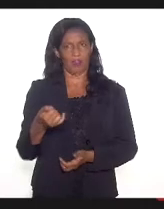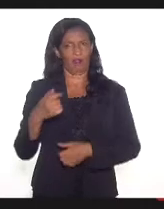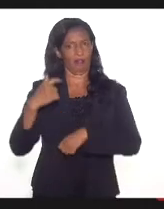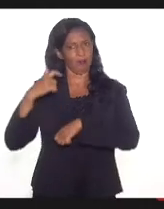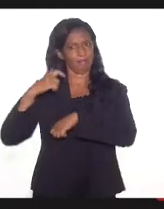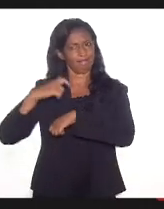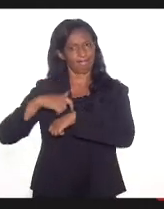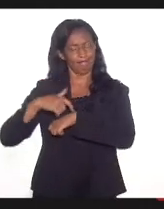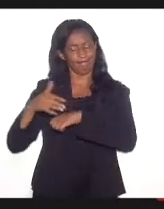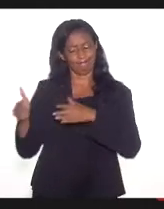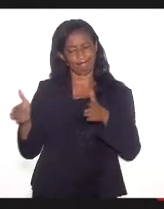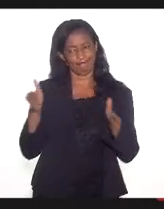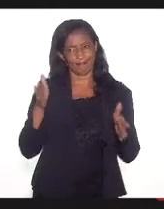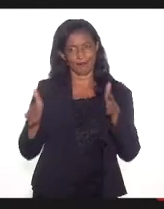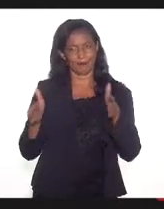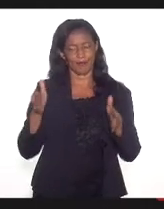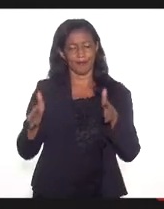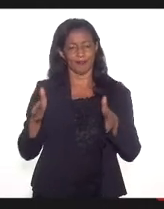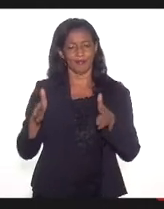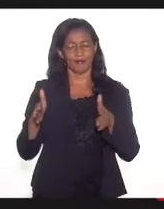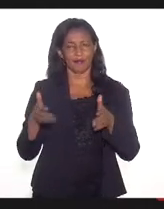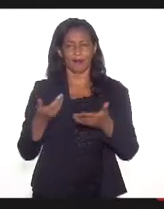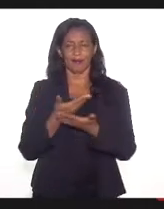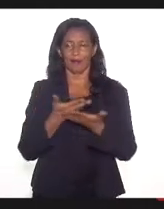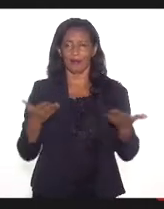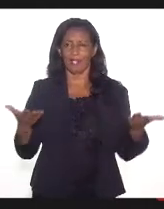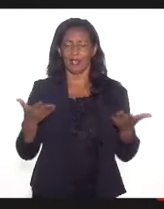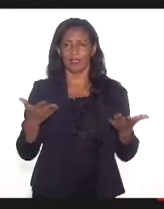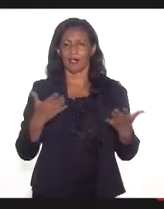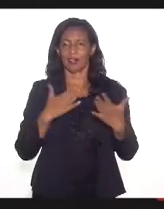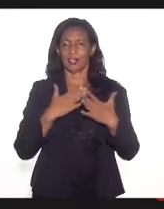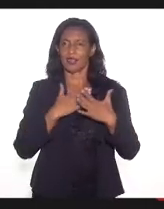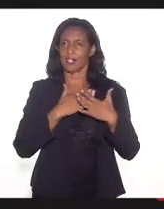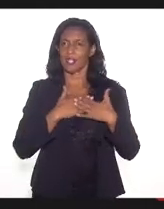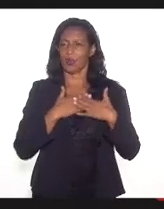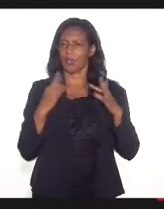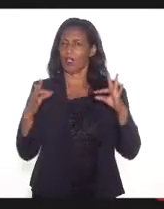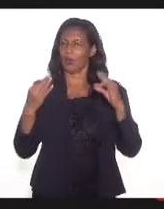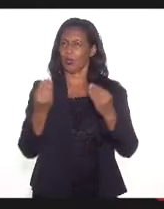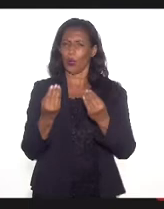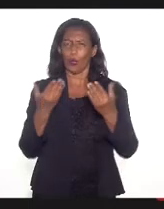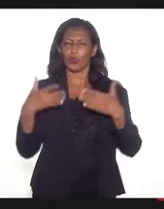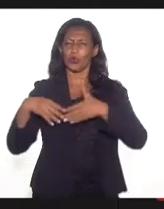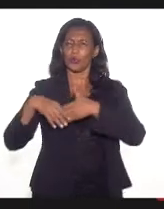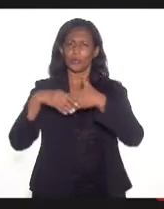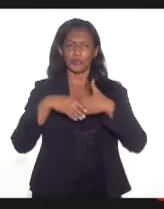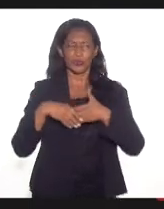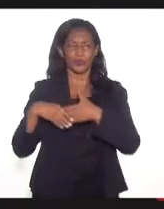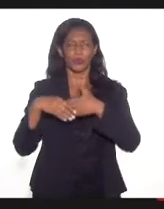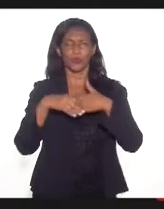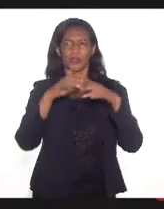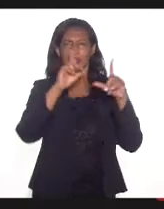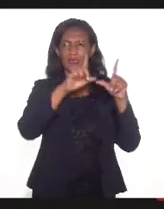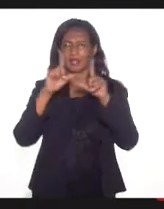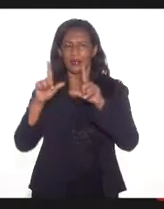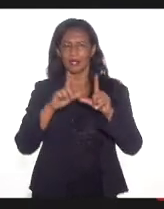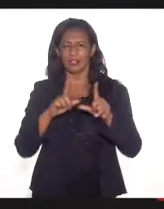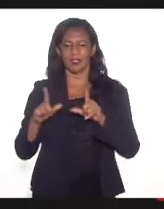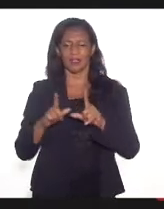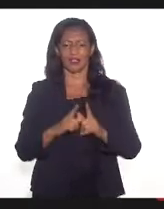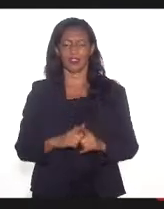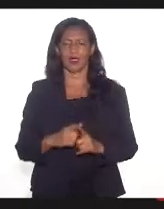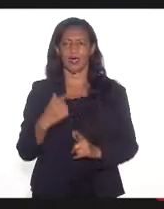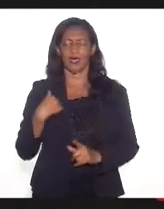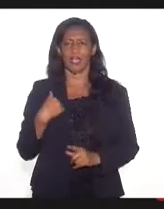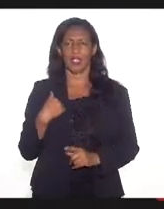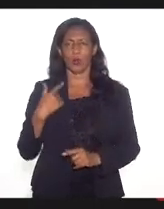para saudar a todos os participantes dessa audiência pública. Eu me encontro hoje na